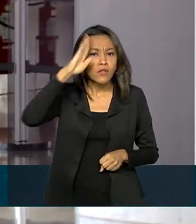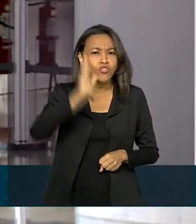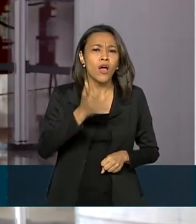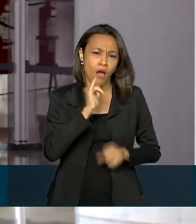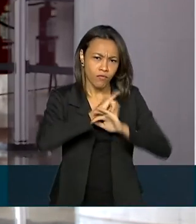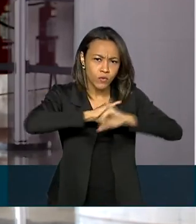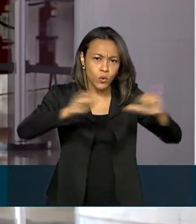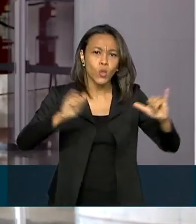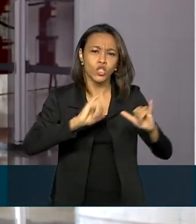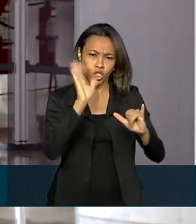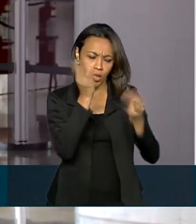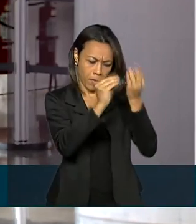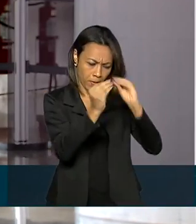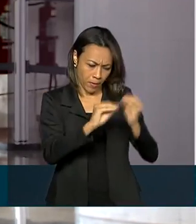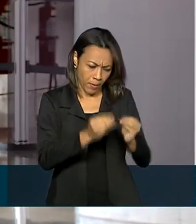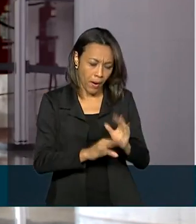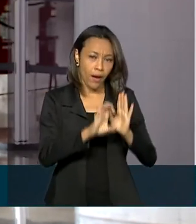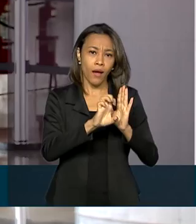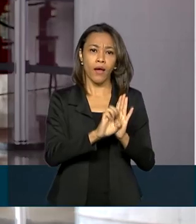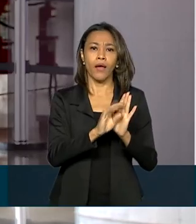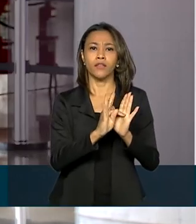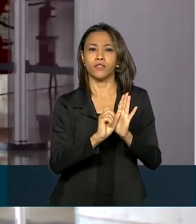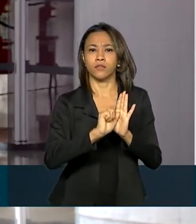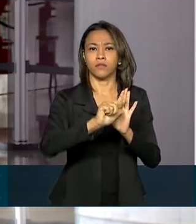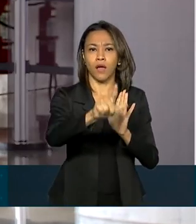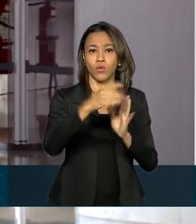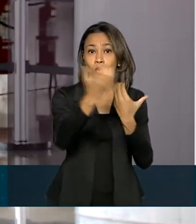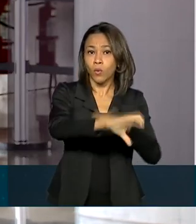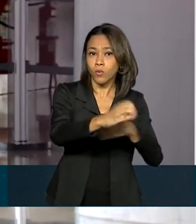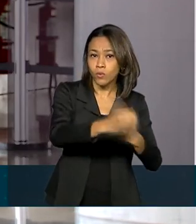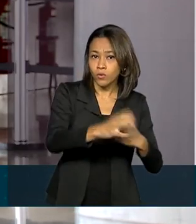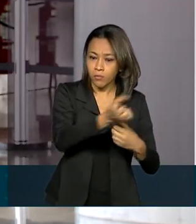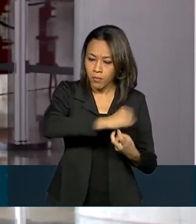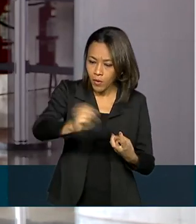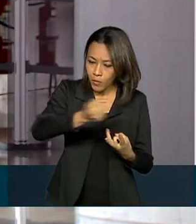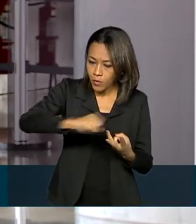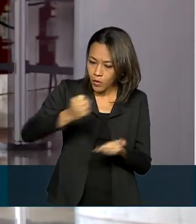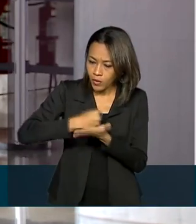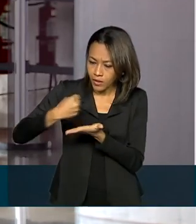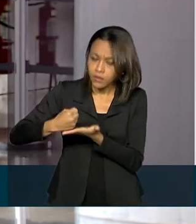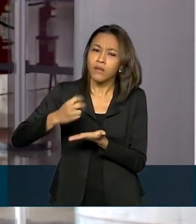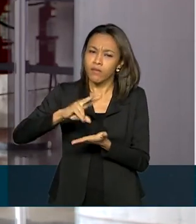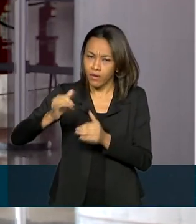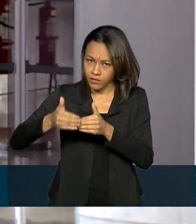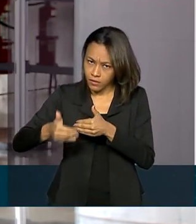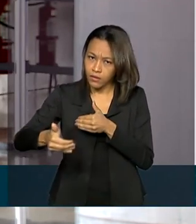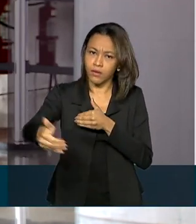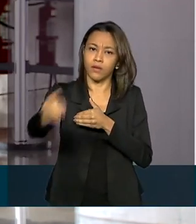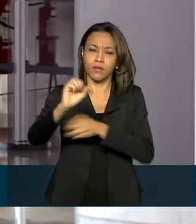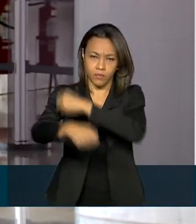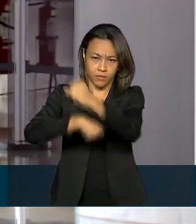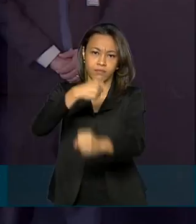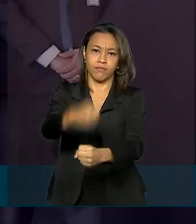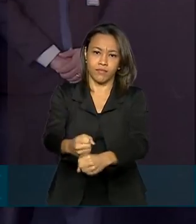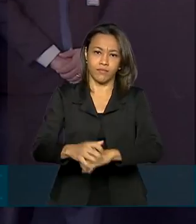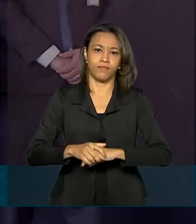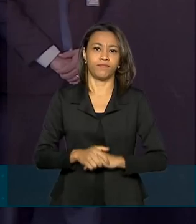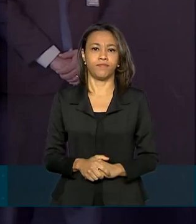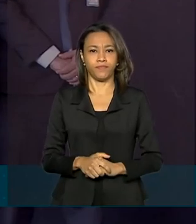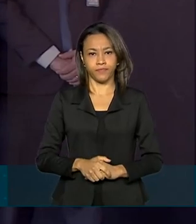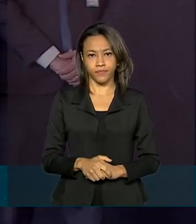elaboração novo edital de concurso público para a corporação, que deverá ser realizado no ano que vem.